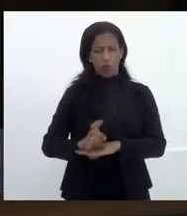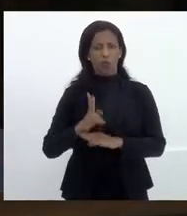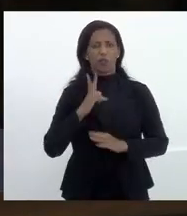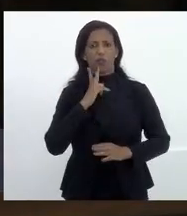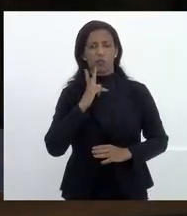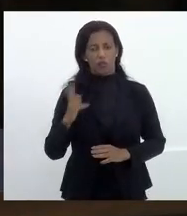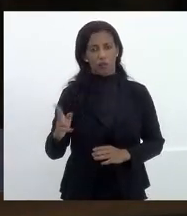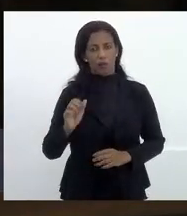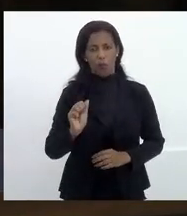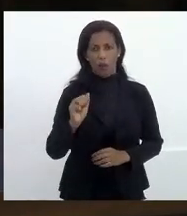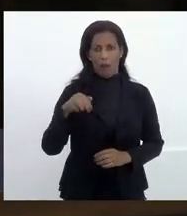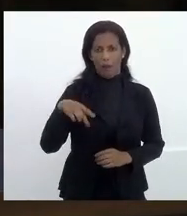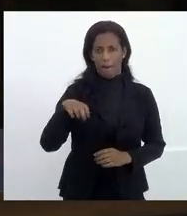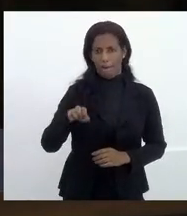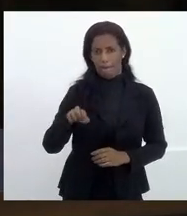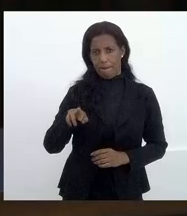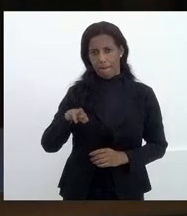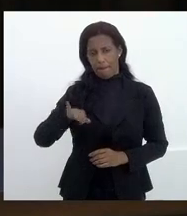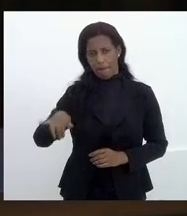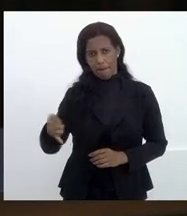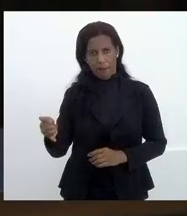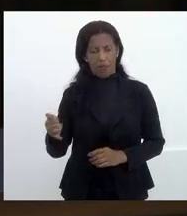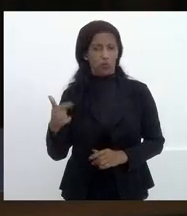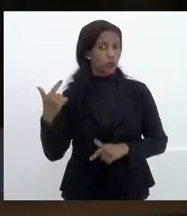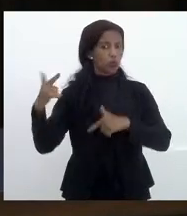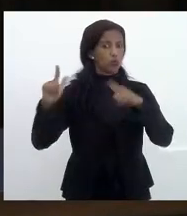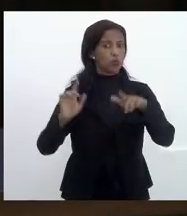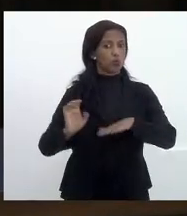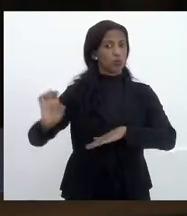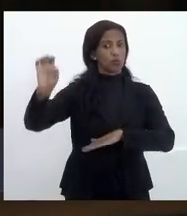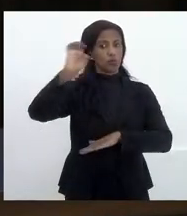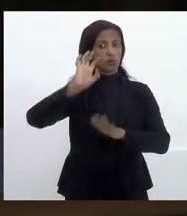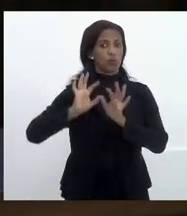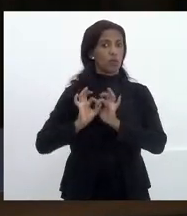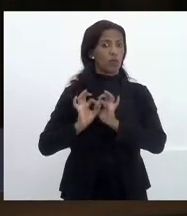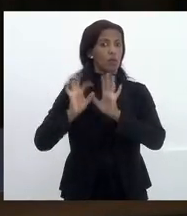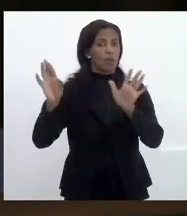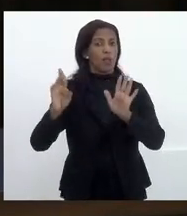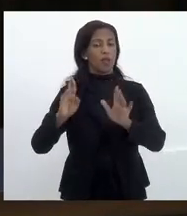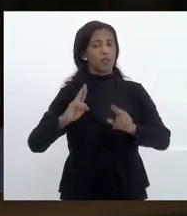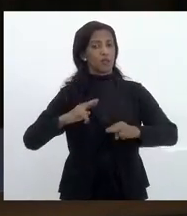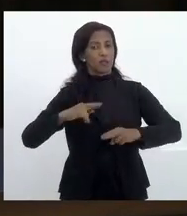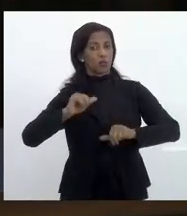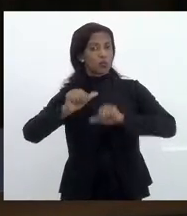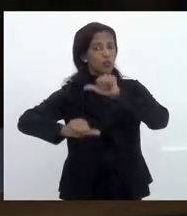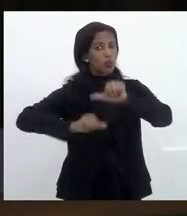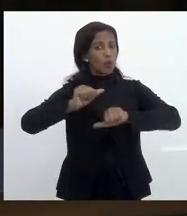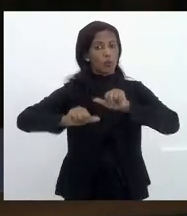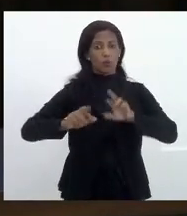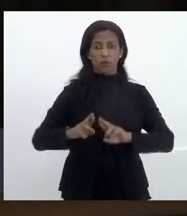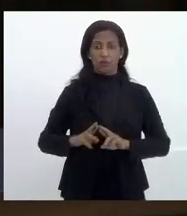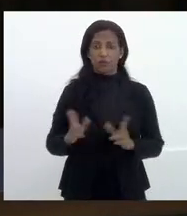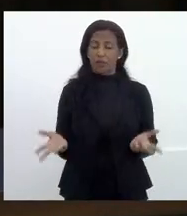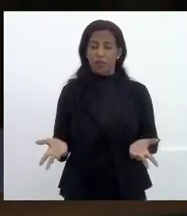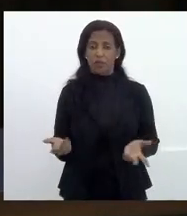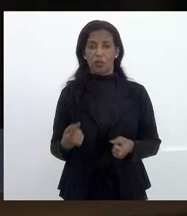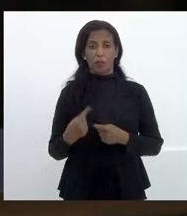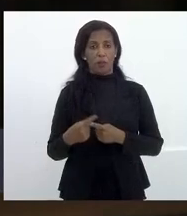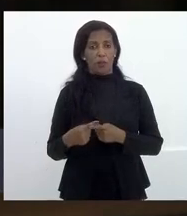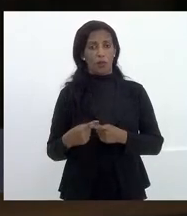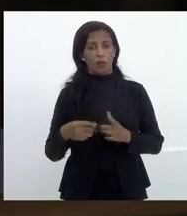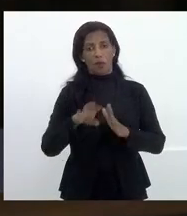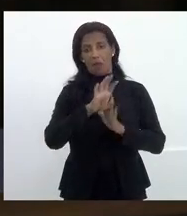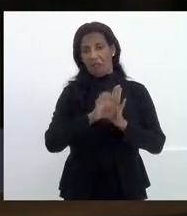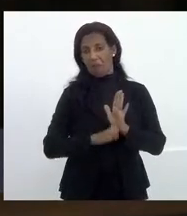aqui o representante da um pregico concordo os outros estados tiveram a liberdade de fazer suas reformas de forma diferente porque